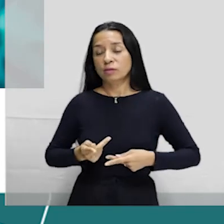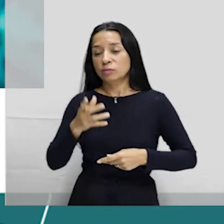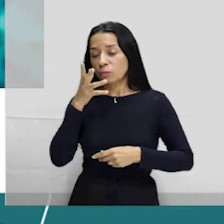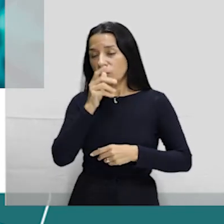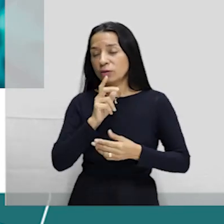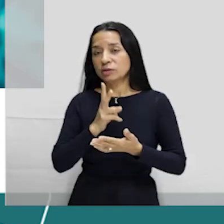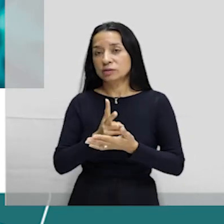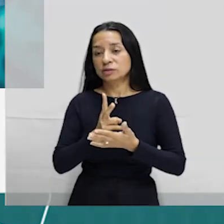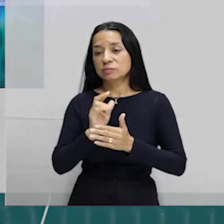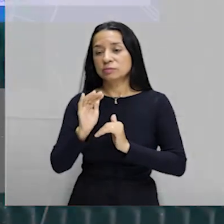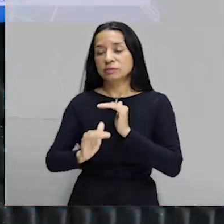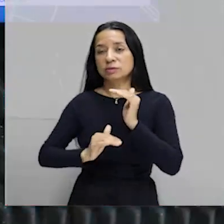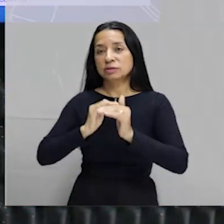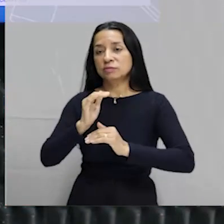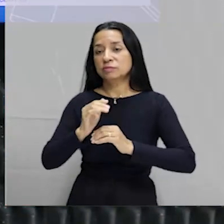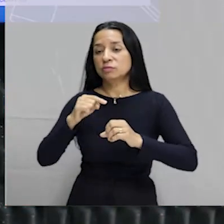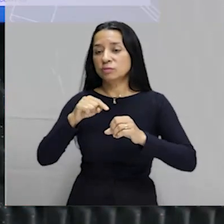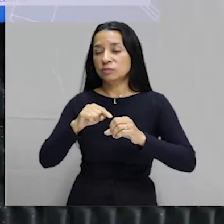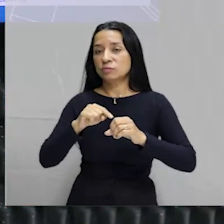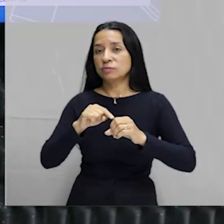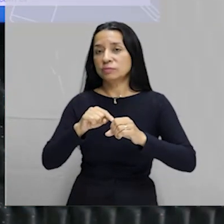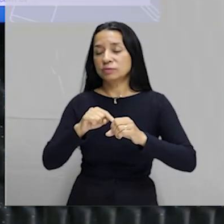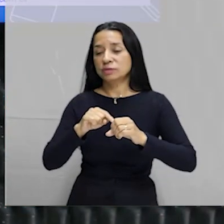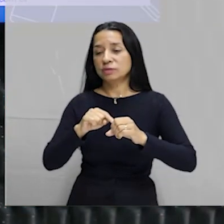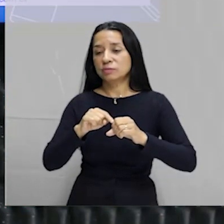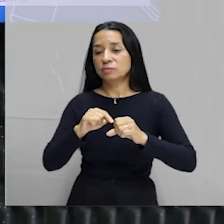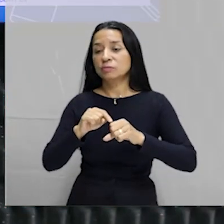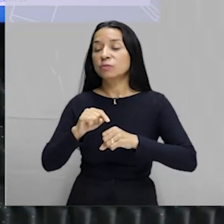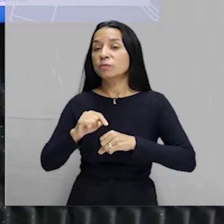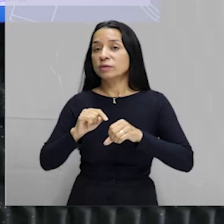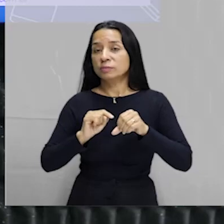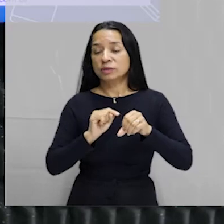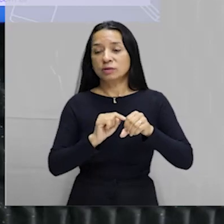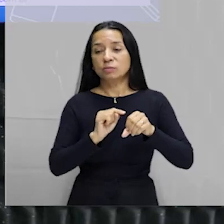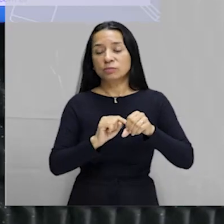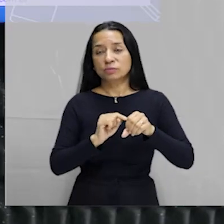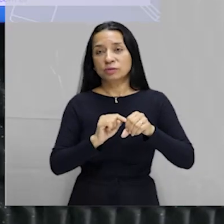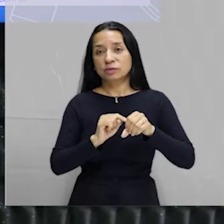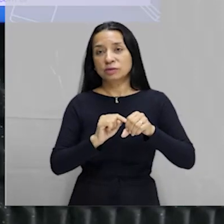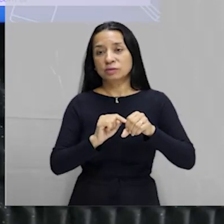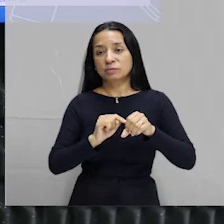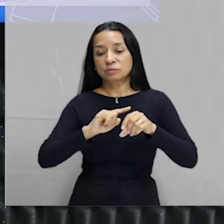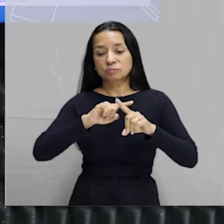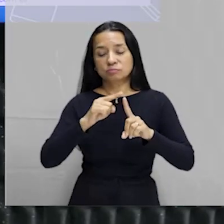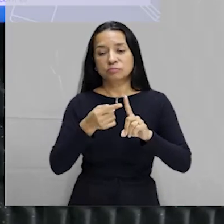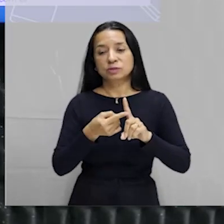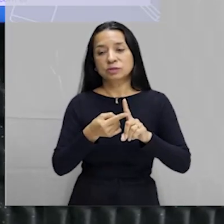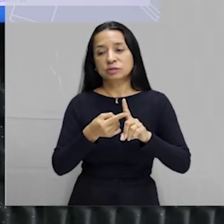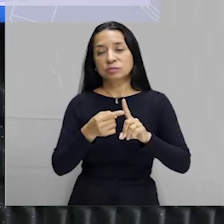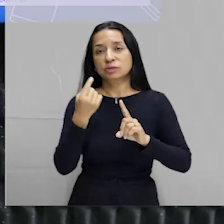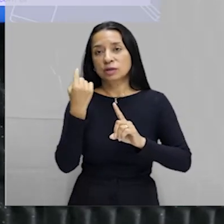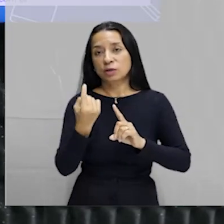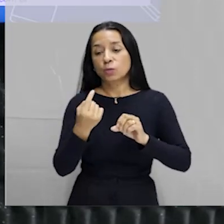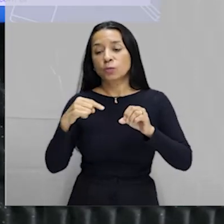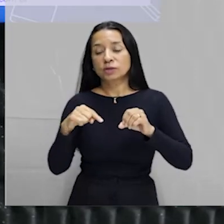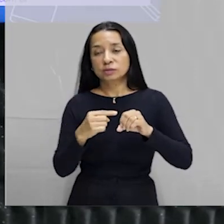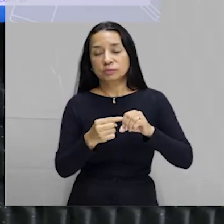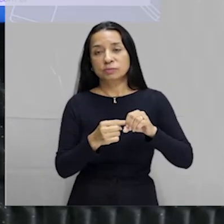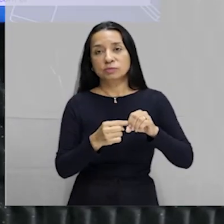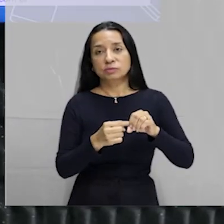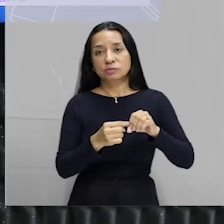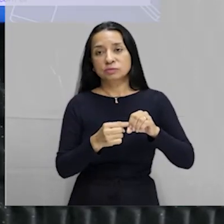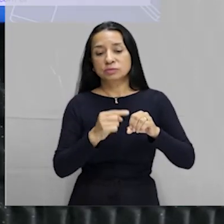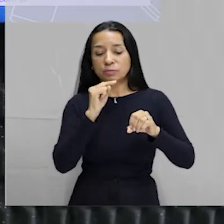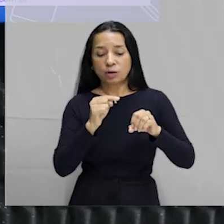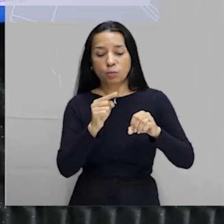gestação. Quase sempre, né? Você tem um espermatozoide para um ovócito, que aí vai gerar um único